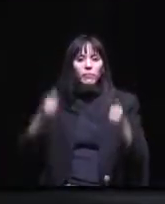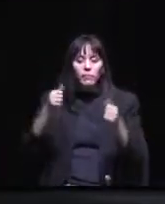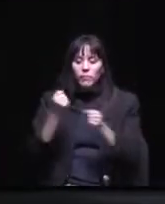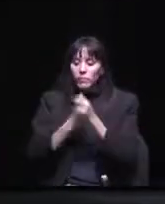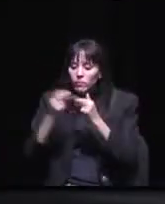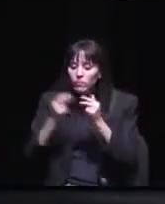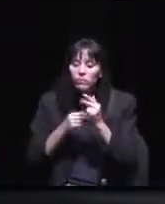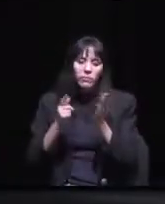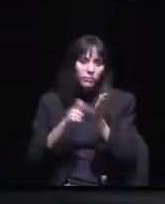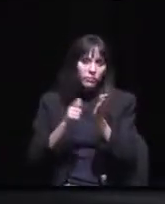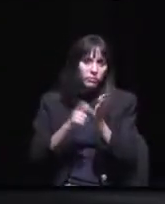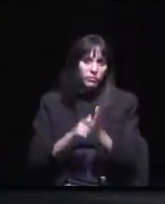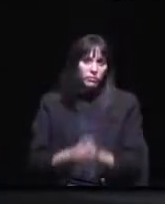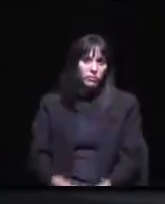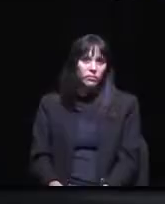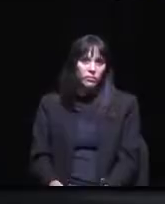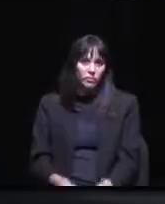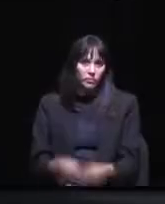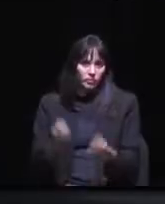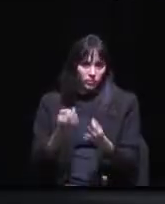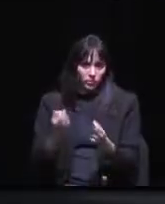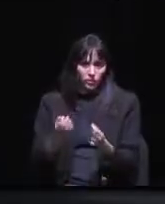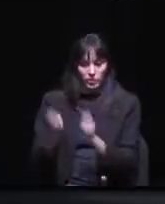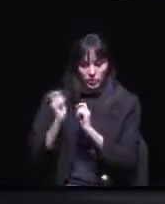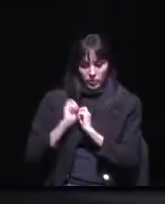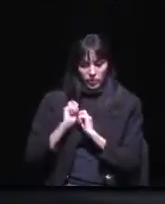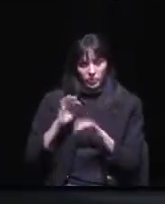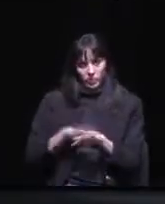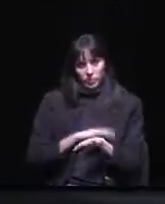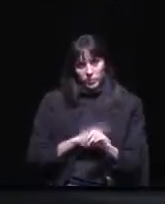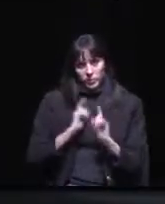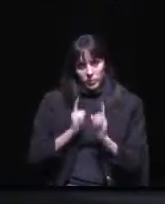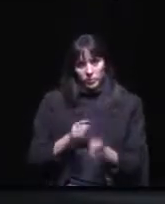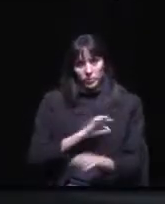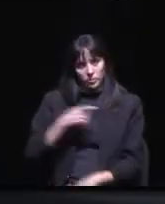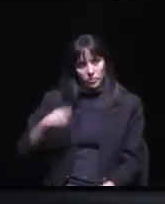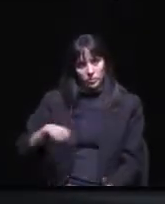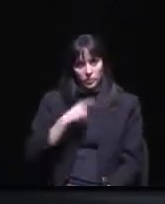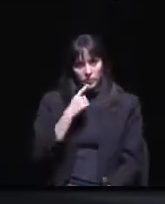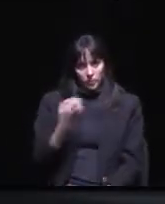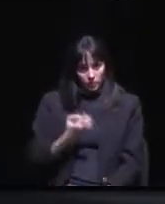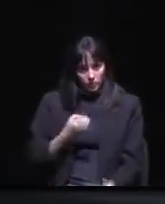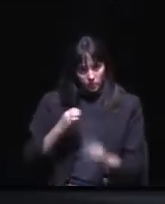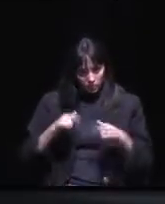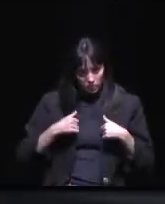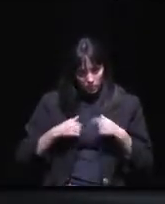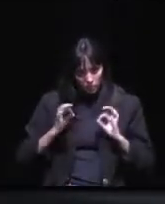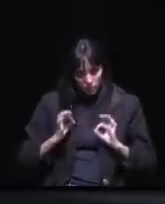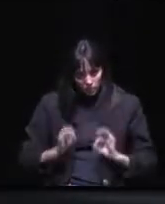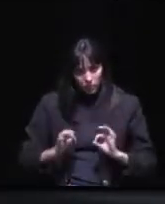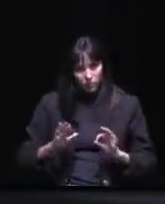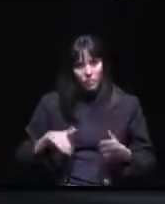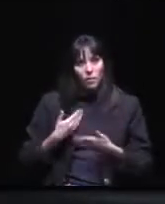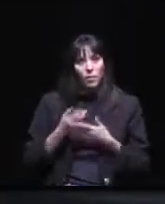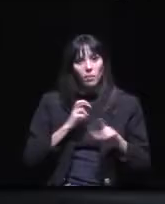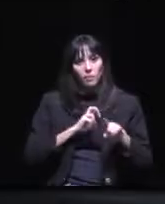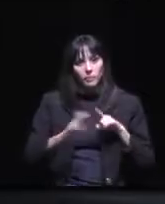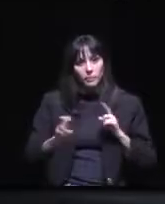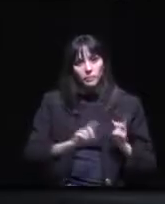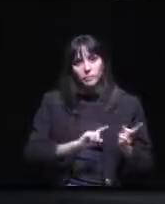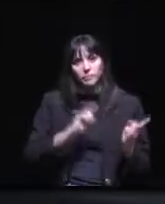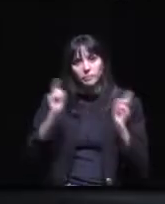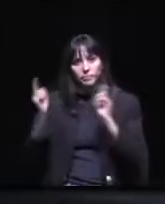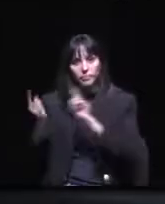concretizar. Na tomada de posse, o Sr. Presidente anunciou a intenção de assumir pessoalmente o pelouro da transição energética e